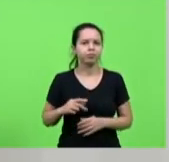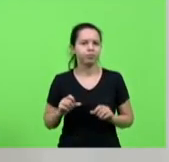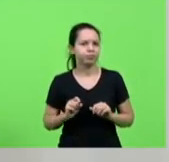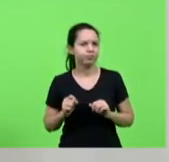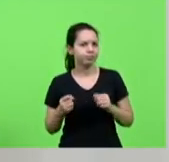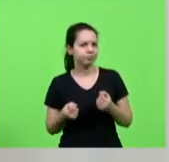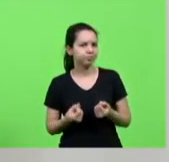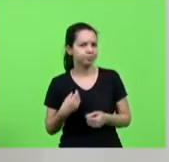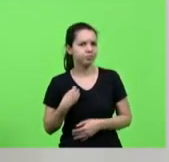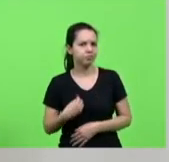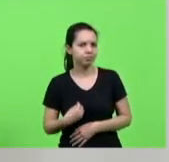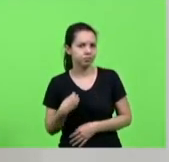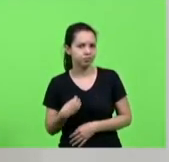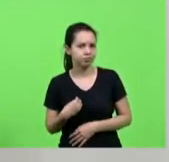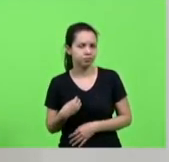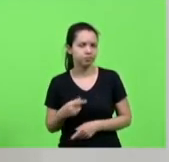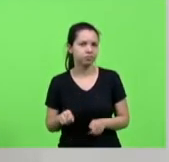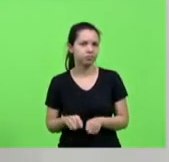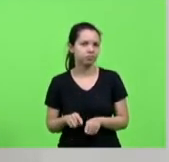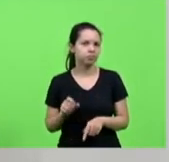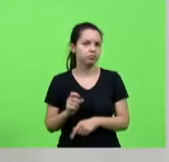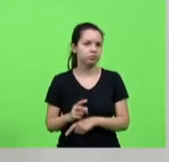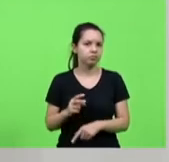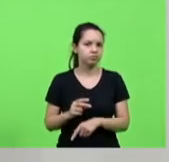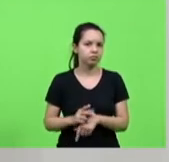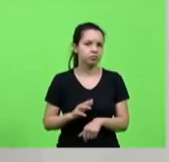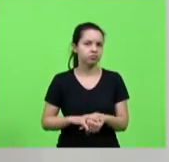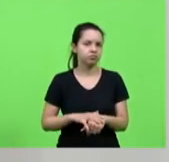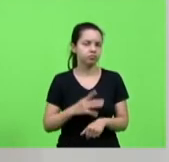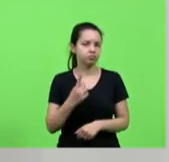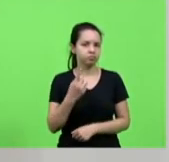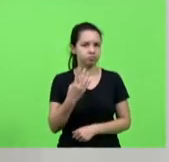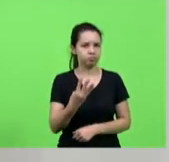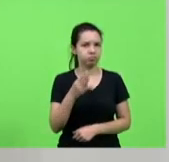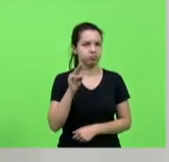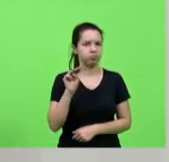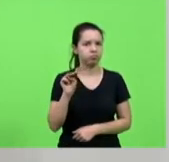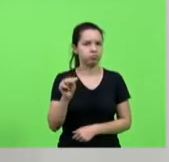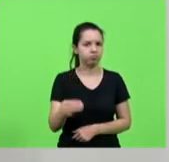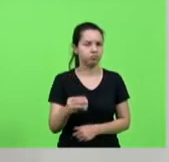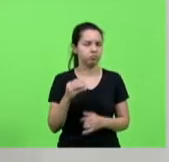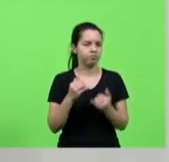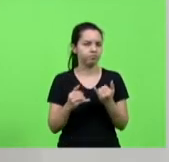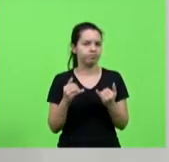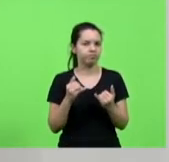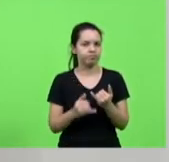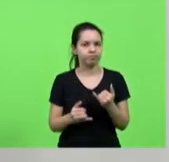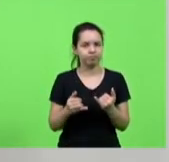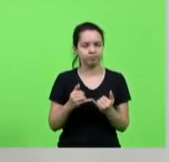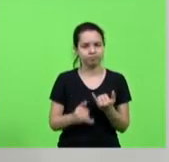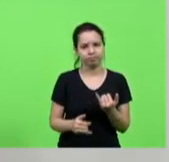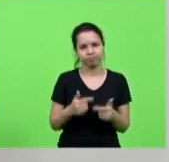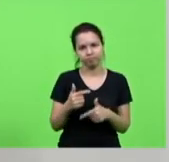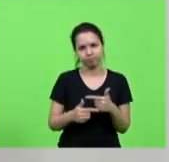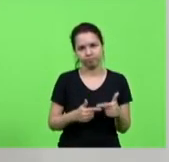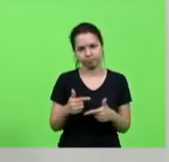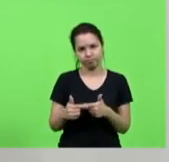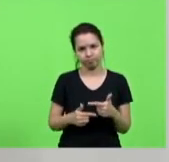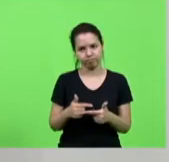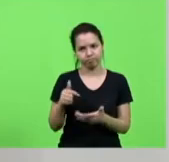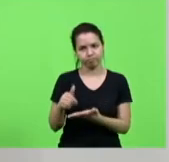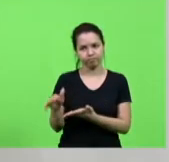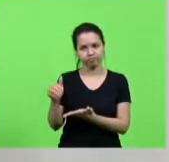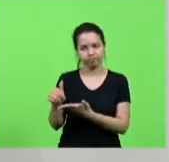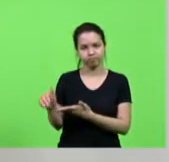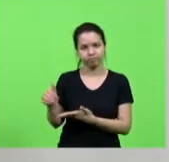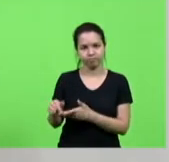dos empregos dos mais de 14 milhões e meio de desempregados e dos mais de 40 milhões